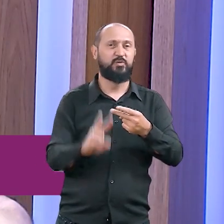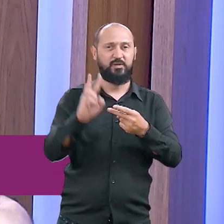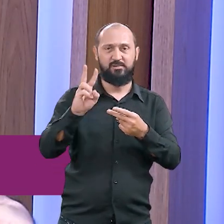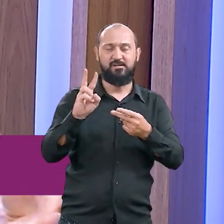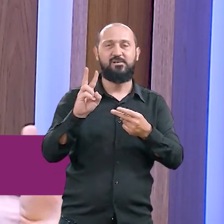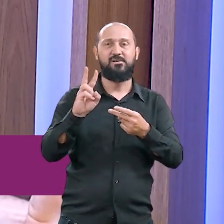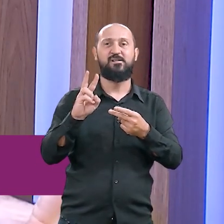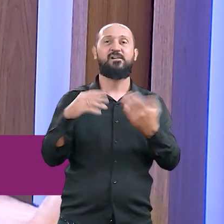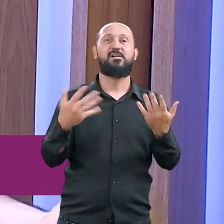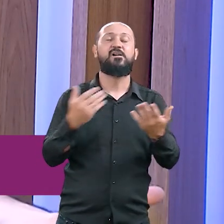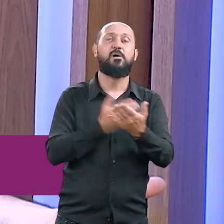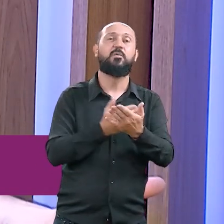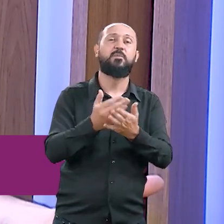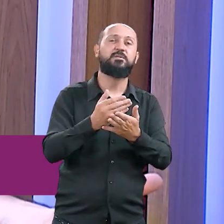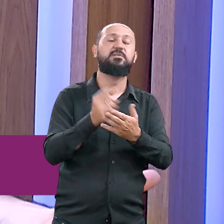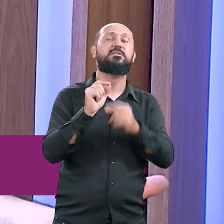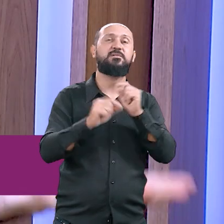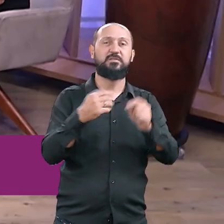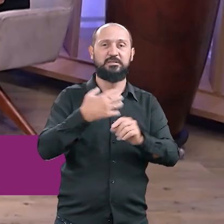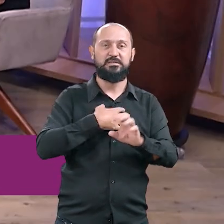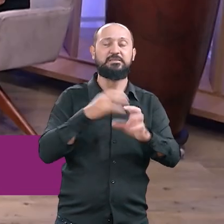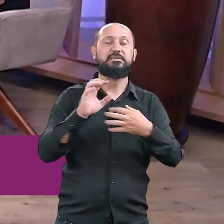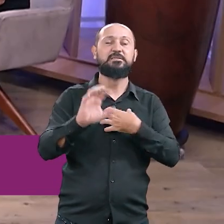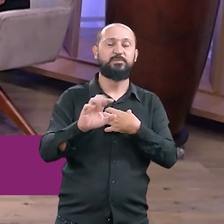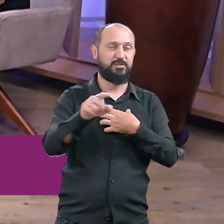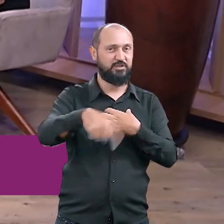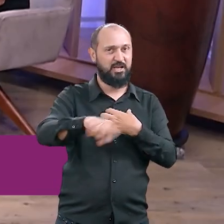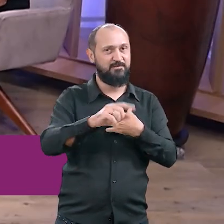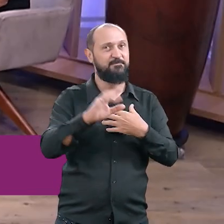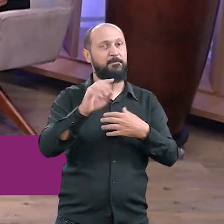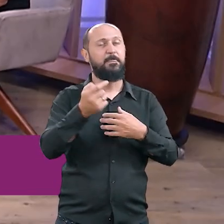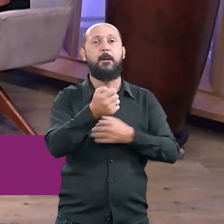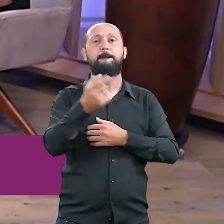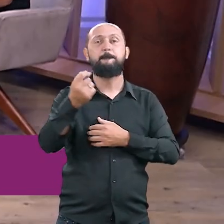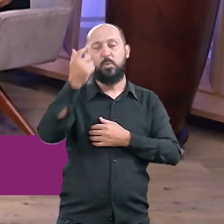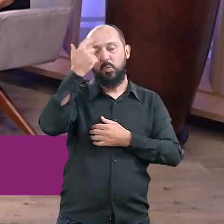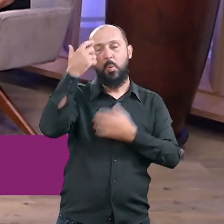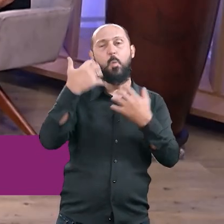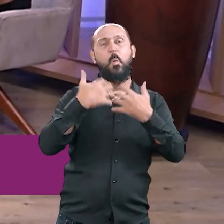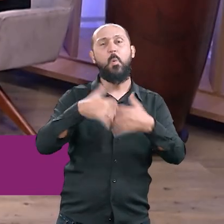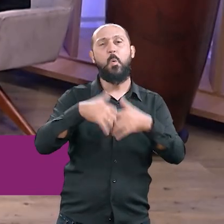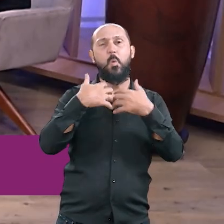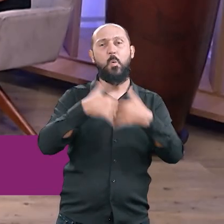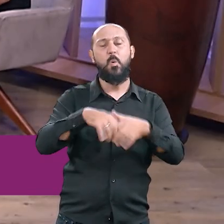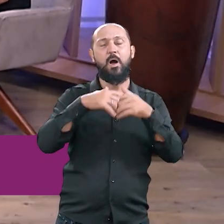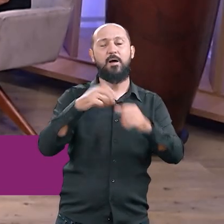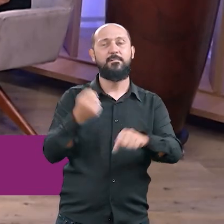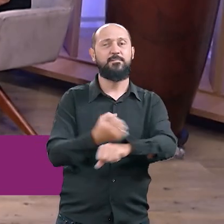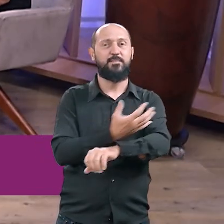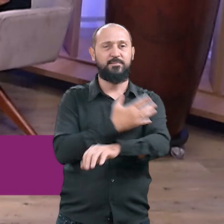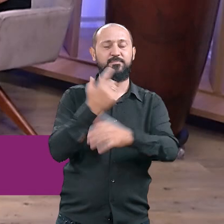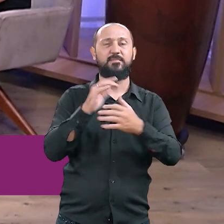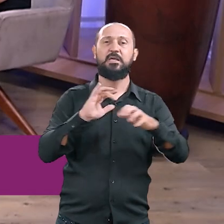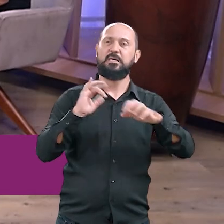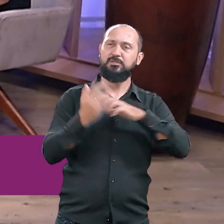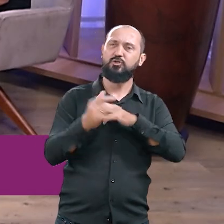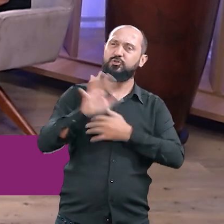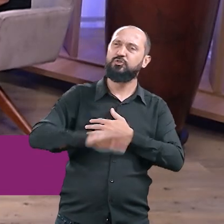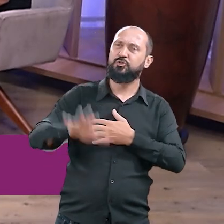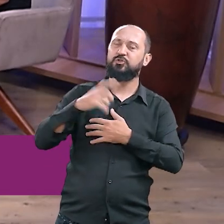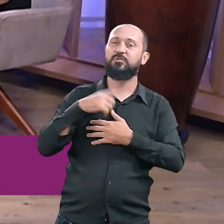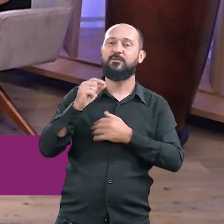vídeo para você de um candidato falando uma coisa, né, pejorativa, fazendo um ataque, confere, vai nos canais oficiais daquele